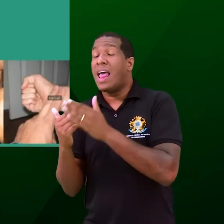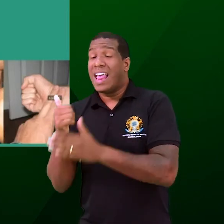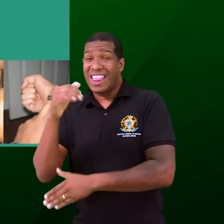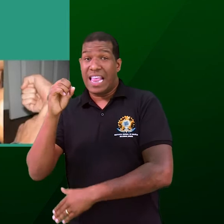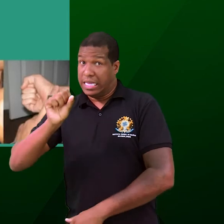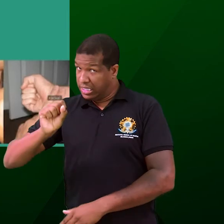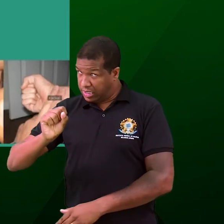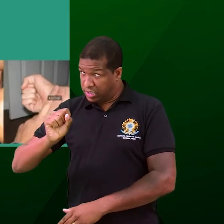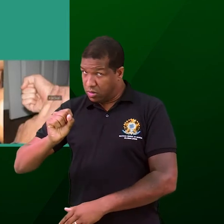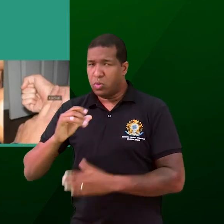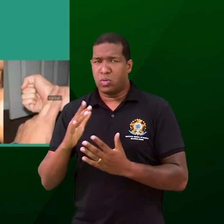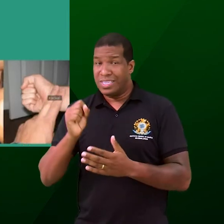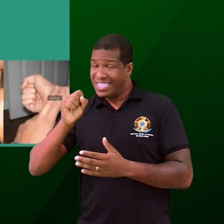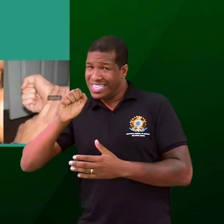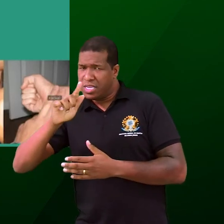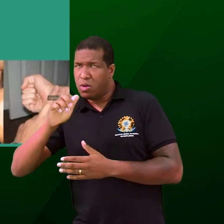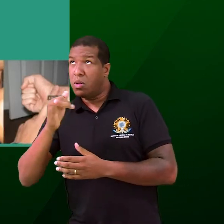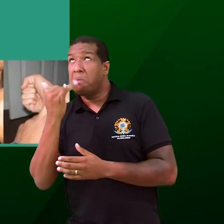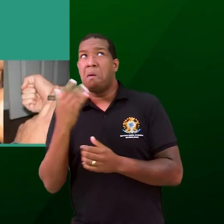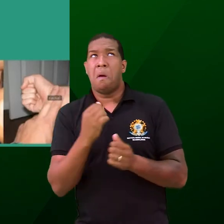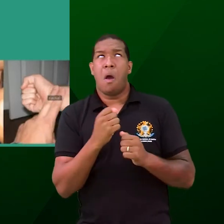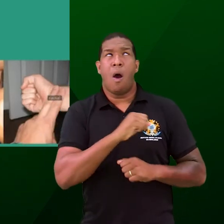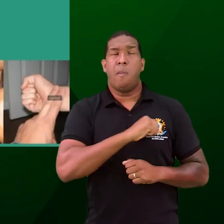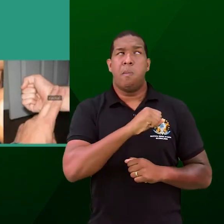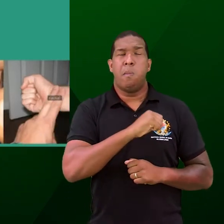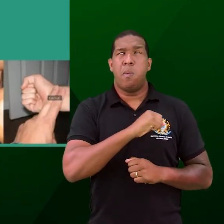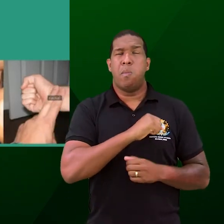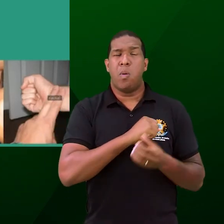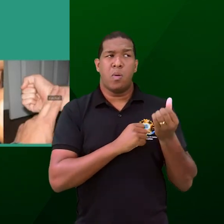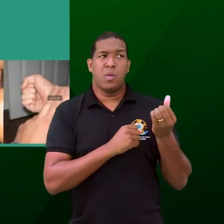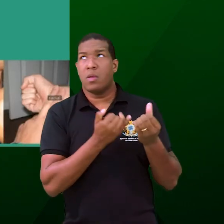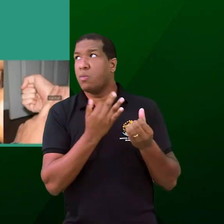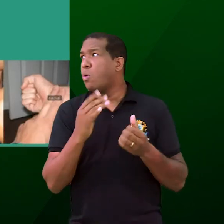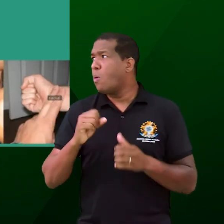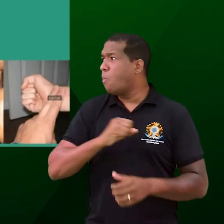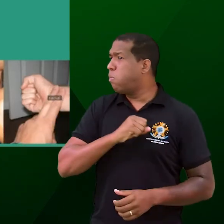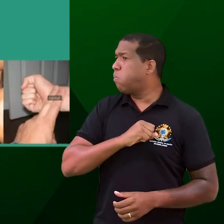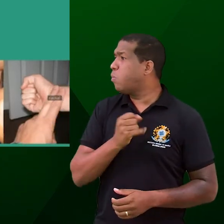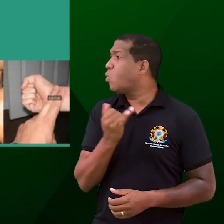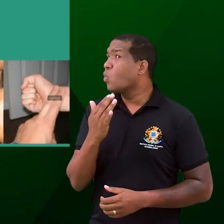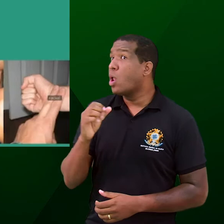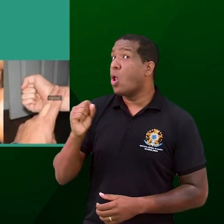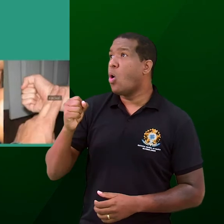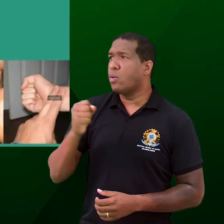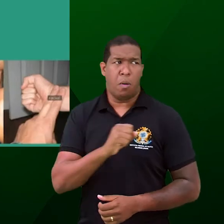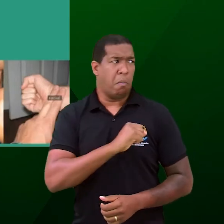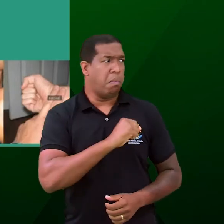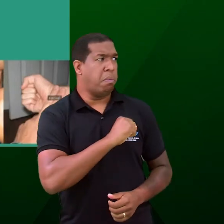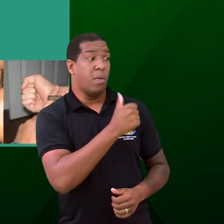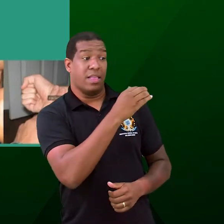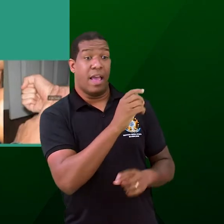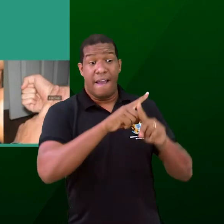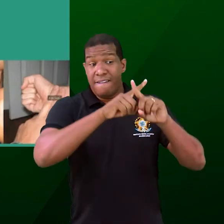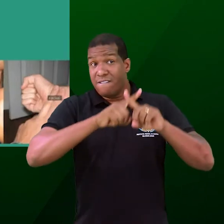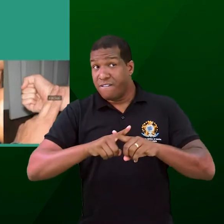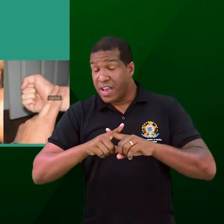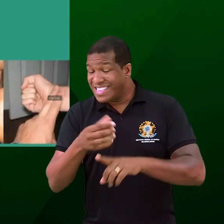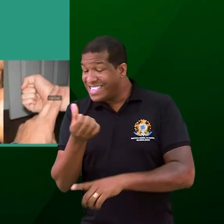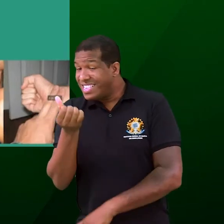você vai fazer esse exame. Eu quero descobrir qual que é a minha frequência máxima. Por que eu preciso saber a minha frequência máxima? Para eu